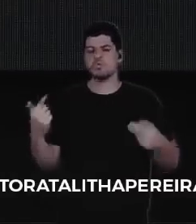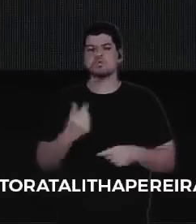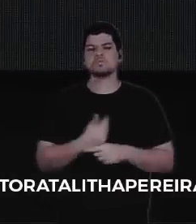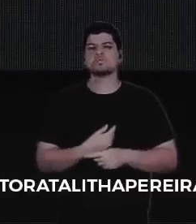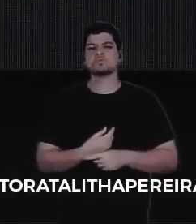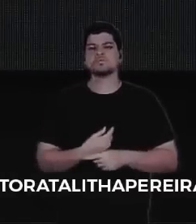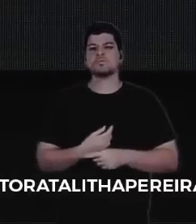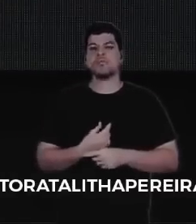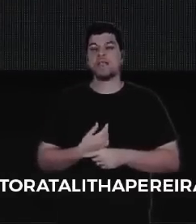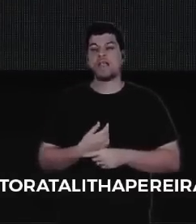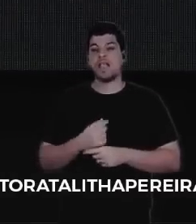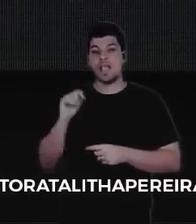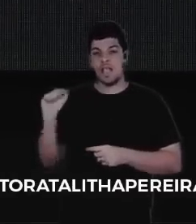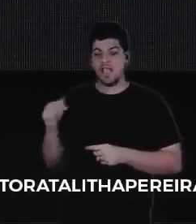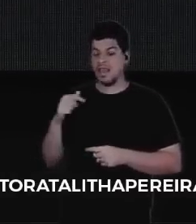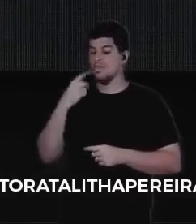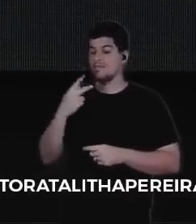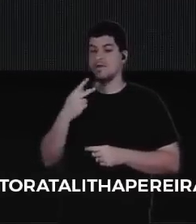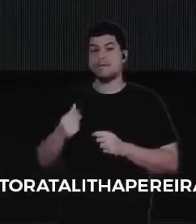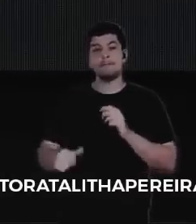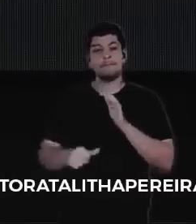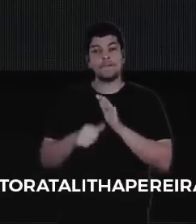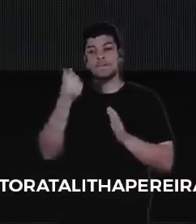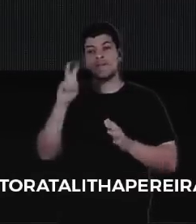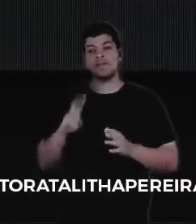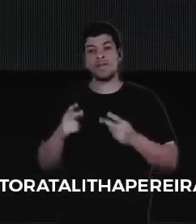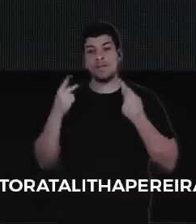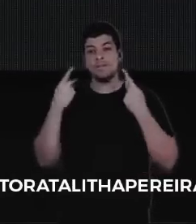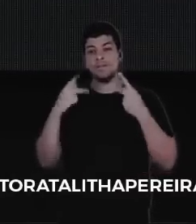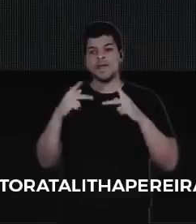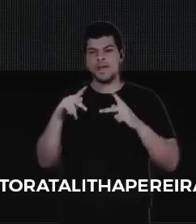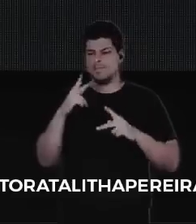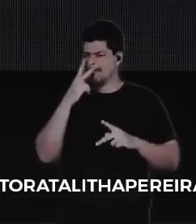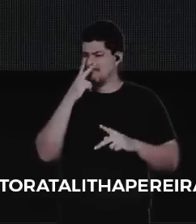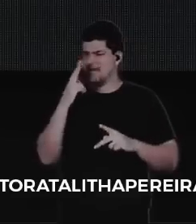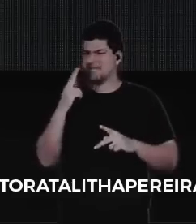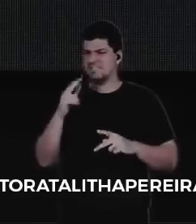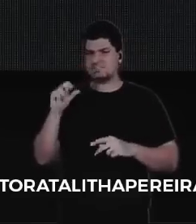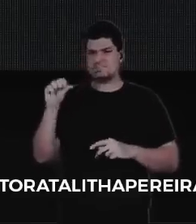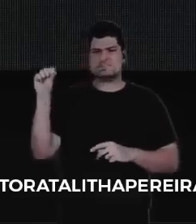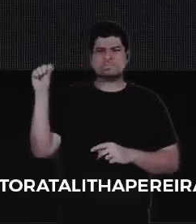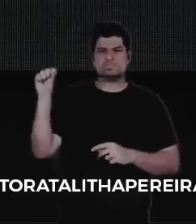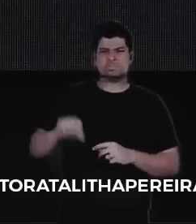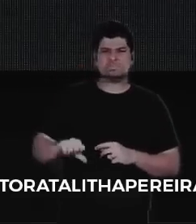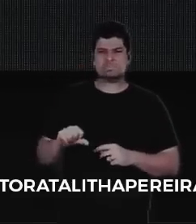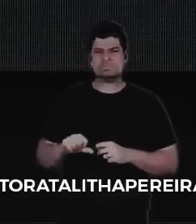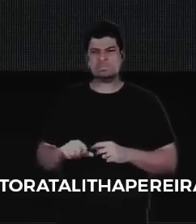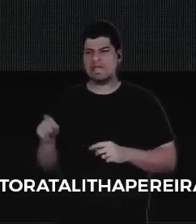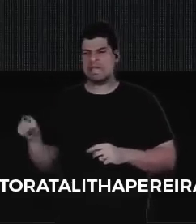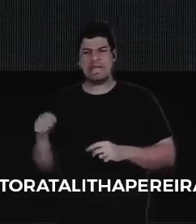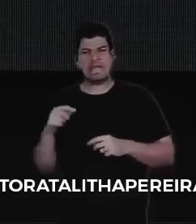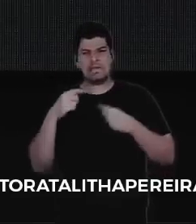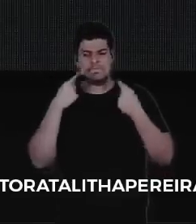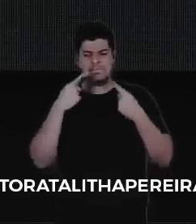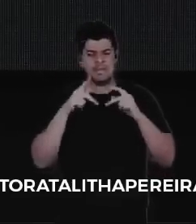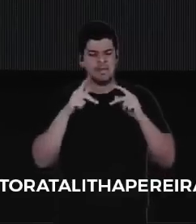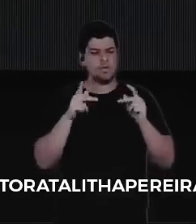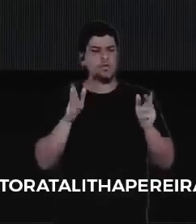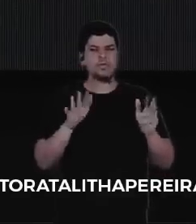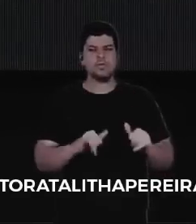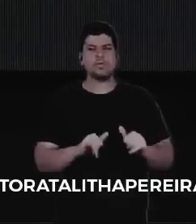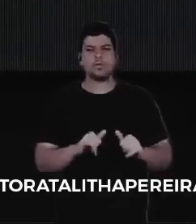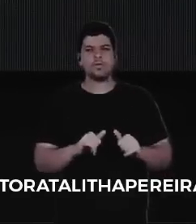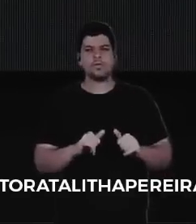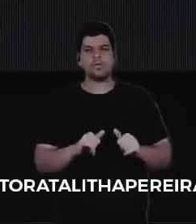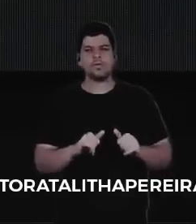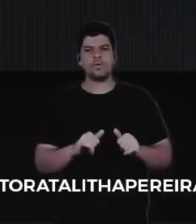que ele fez, gente, a primeira pregação que ele fez, para ele foi um grande fiasco. Sabe o que ele fez? Ele acabou de pregar, ele se